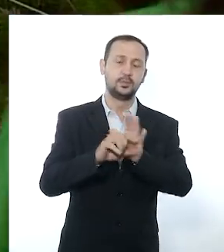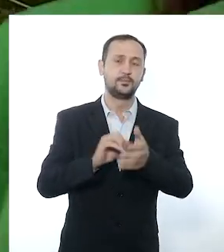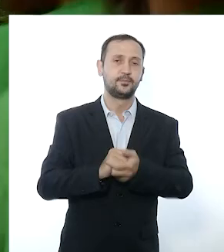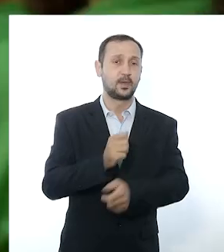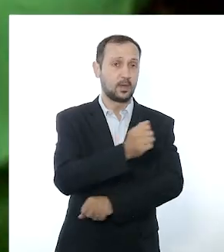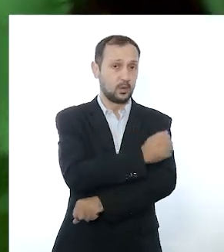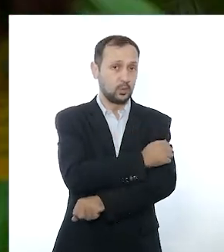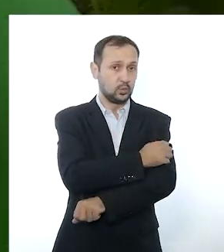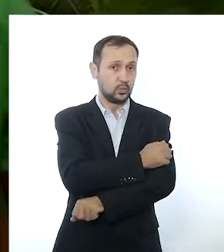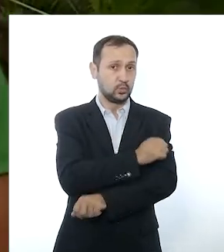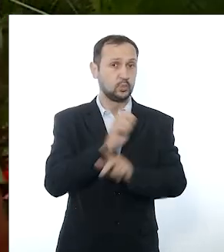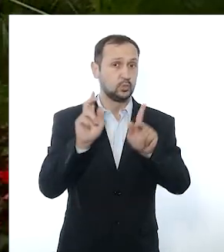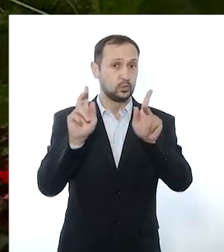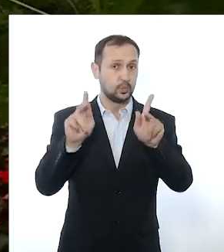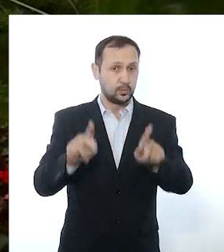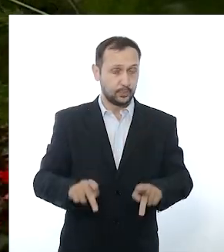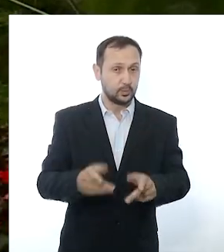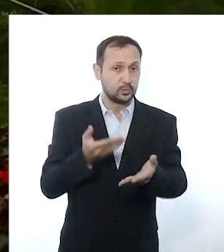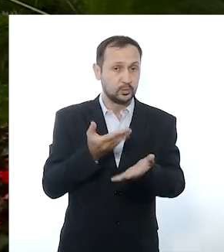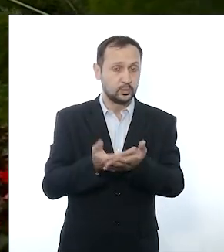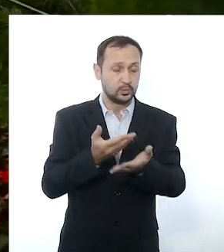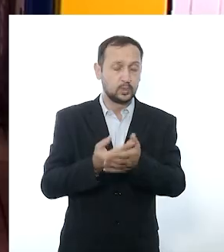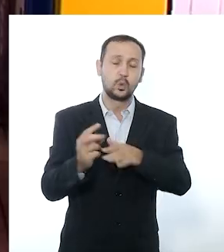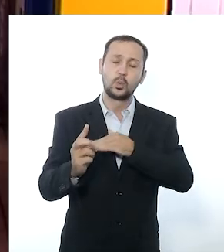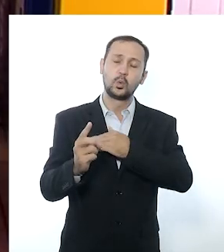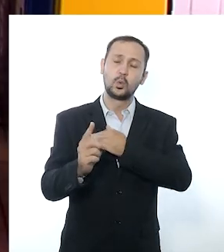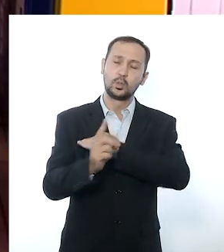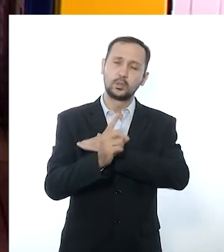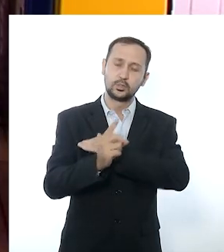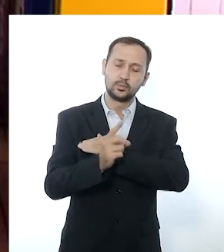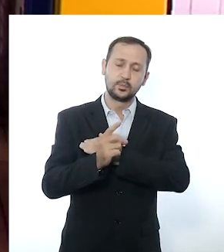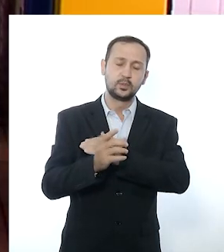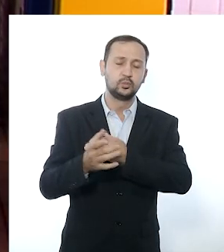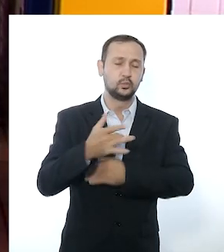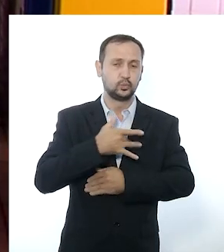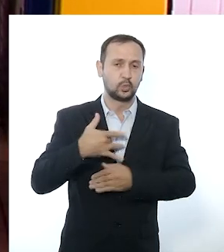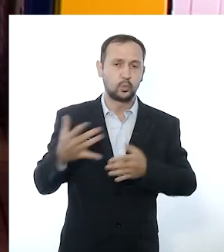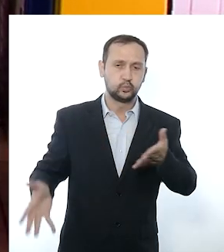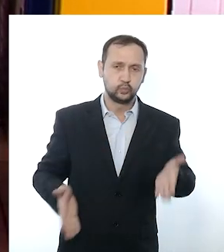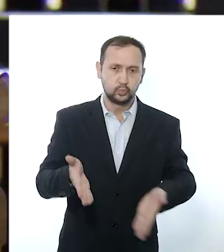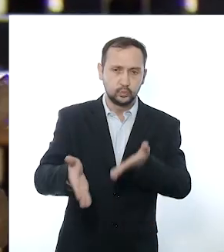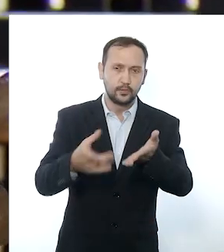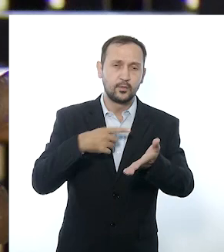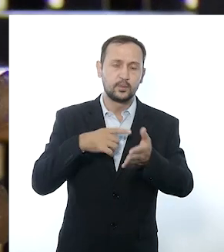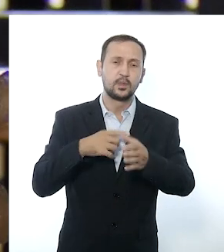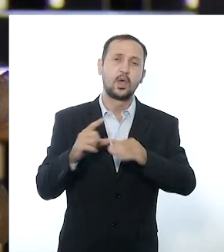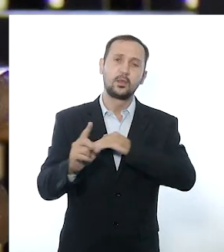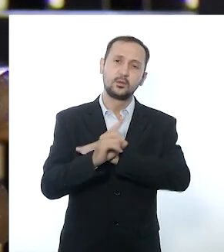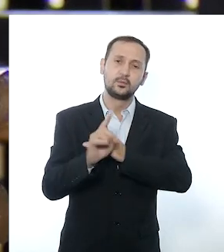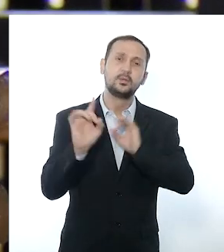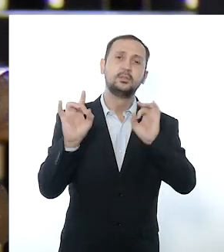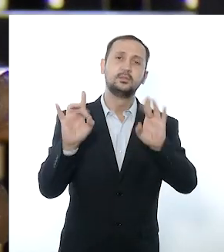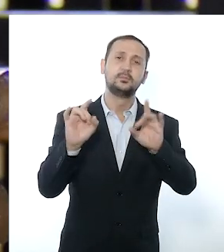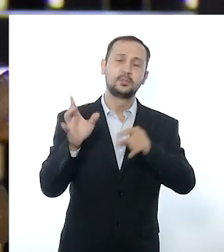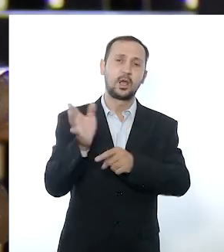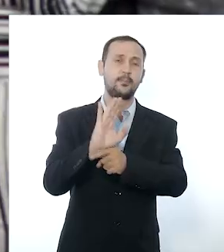pública estadual em tratamento de saúde por tempo prolongado poderão ter atendimento especial por meio de vídeo para não perder o ano letivo. É o que